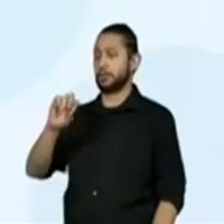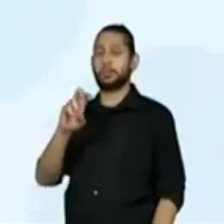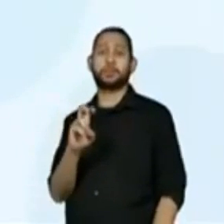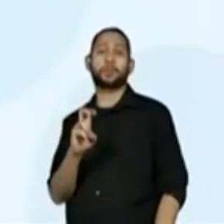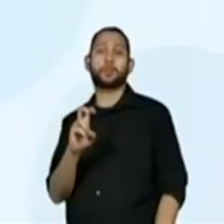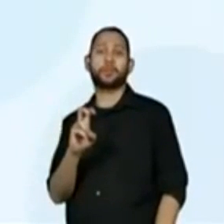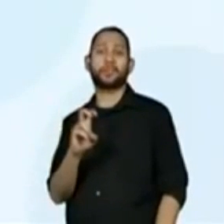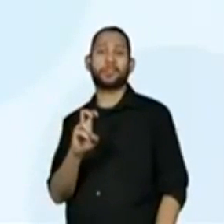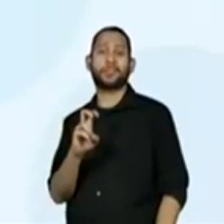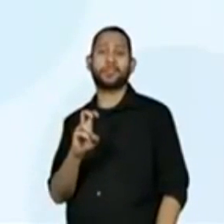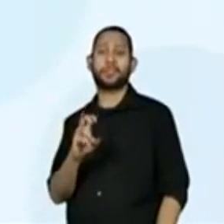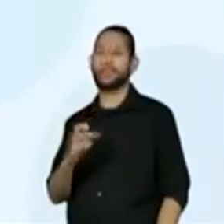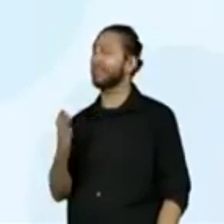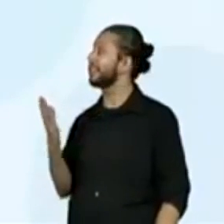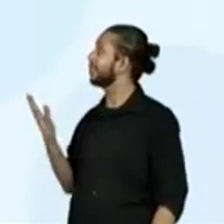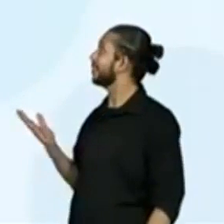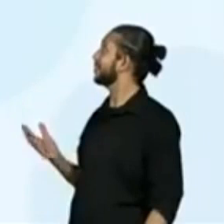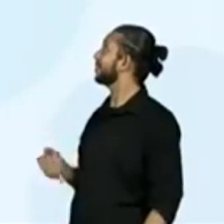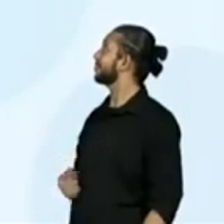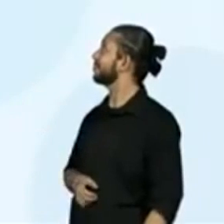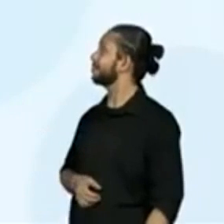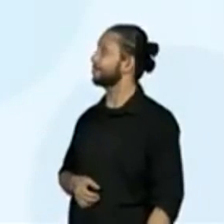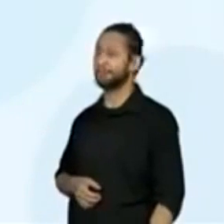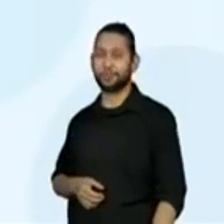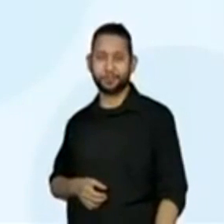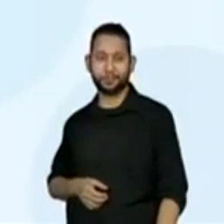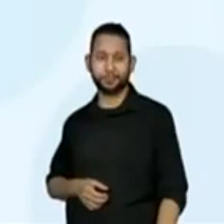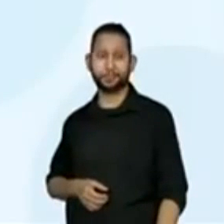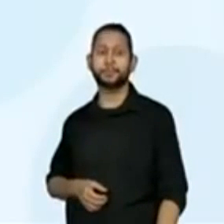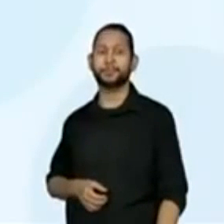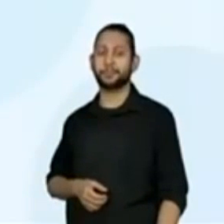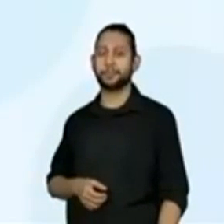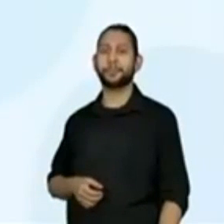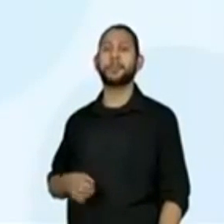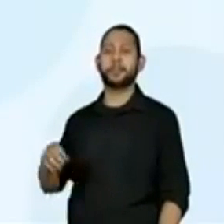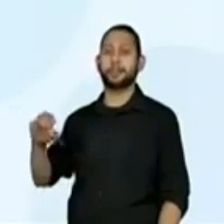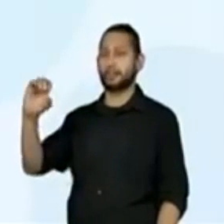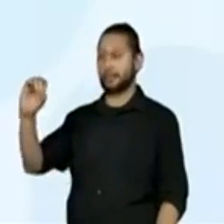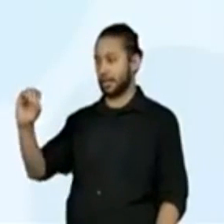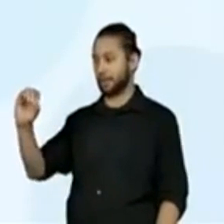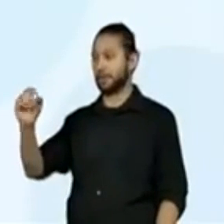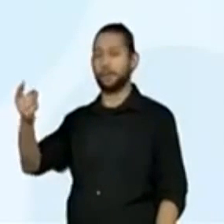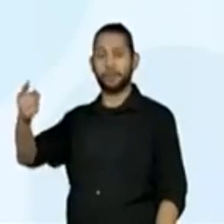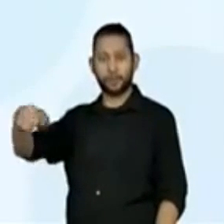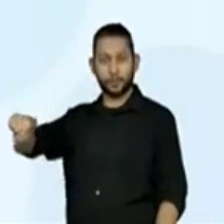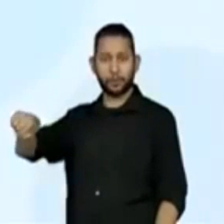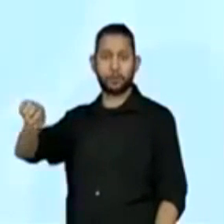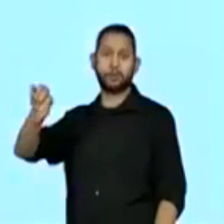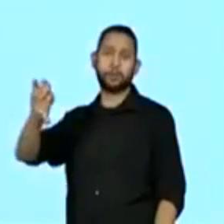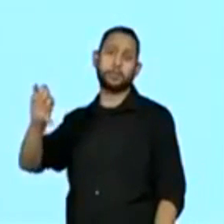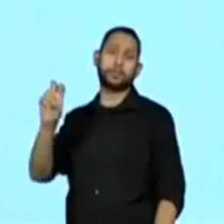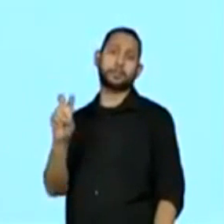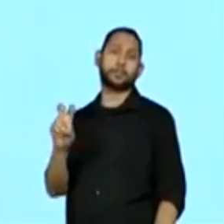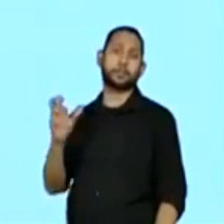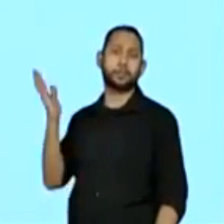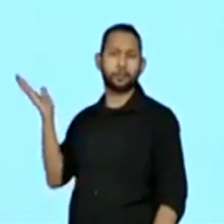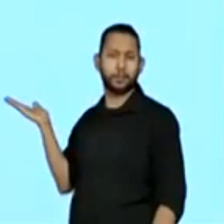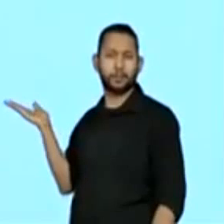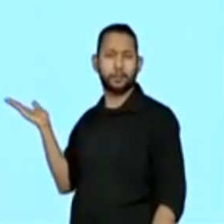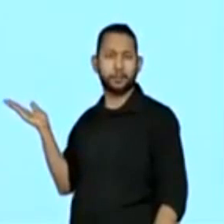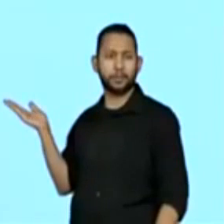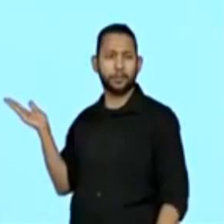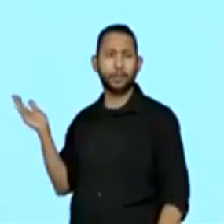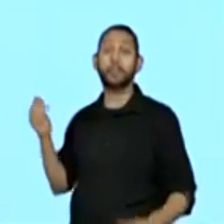representar desta maneira. Alguma dúvida? E aí, pessoal? Dá para vocês